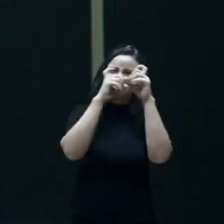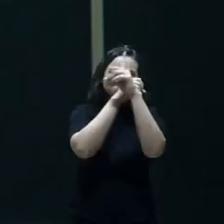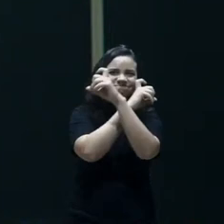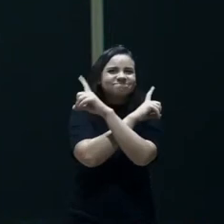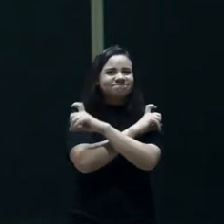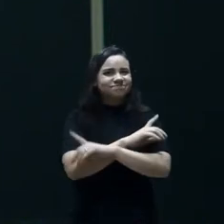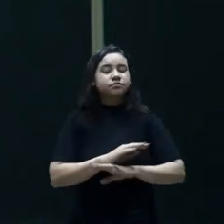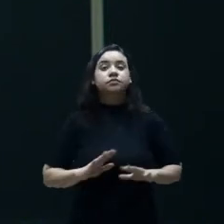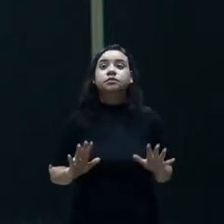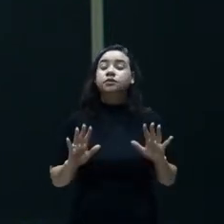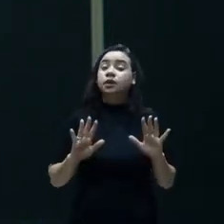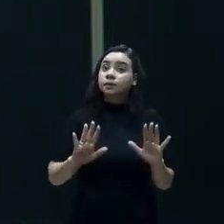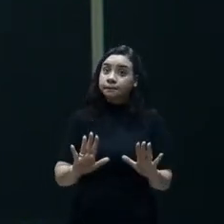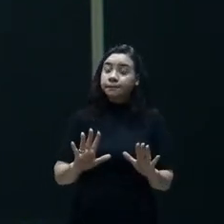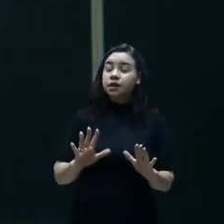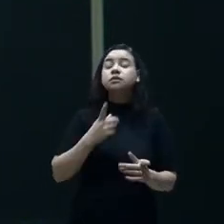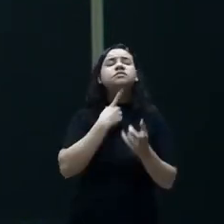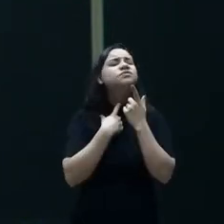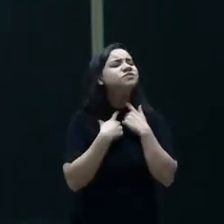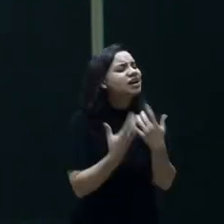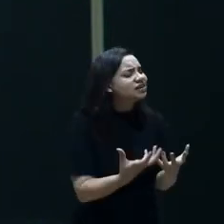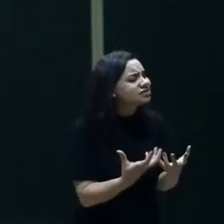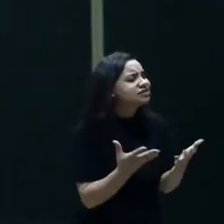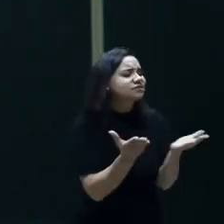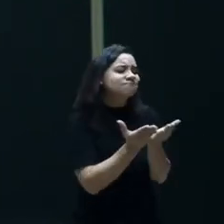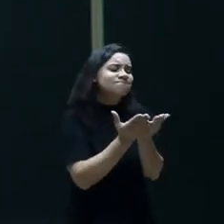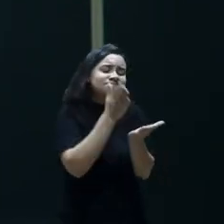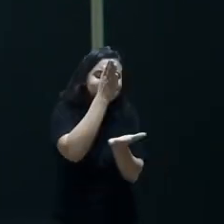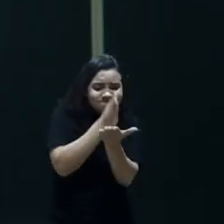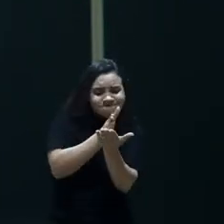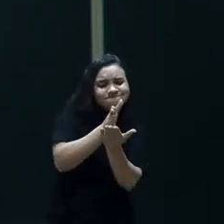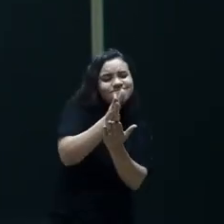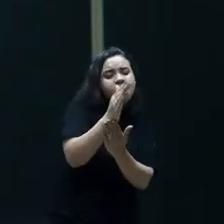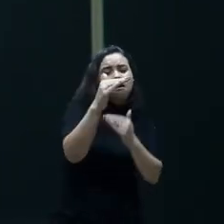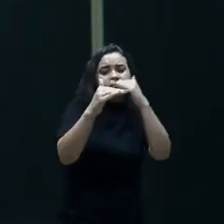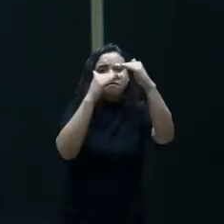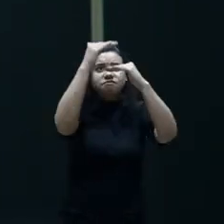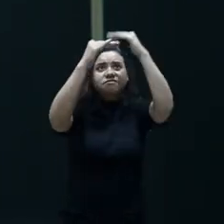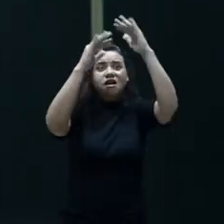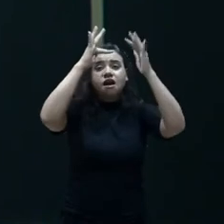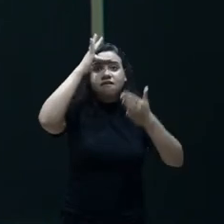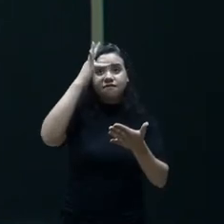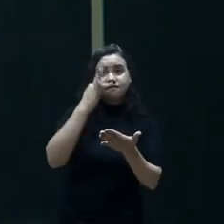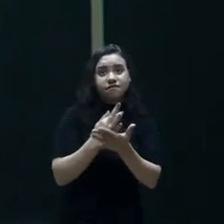Buscando um discipulado, querendo se converter, querendo um crescimento na fé.